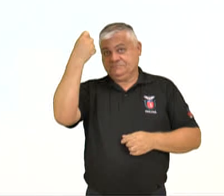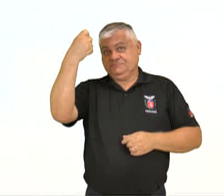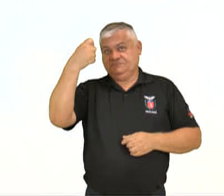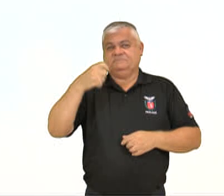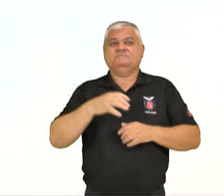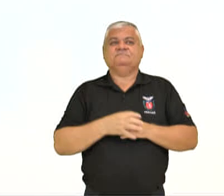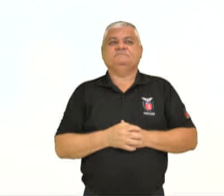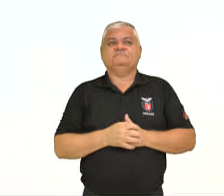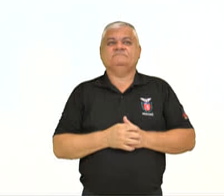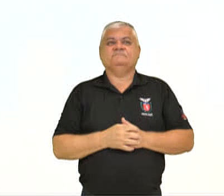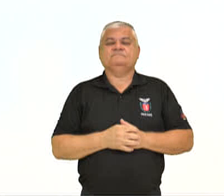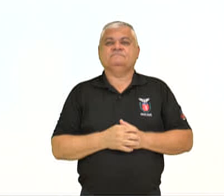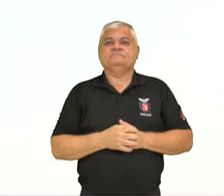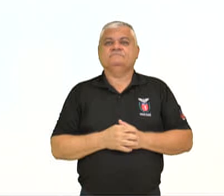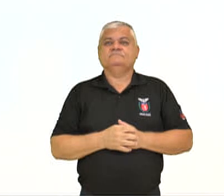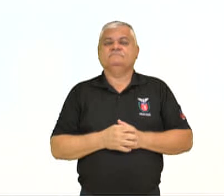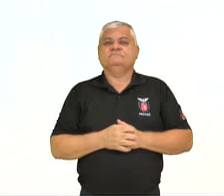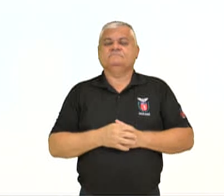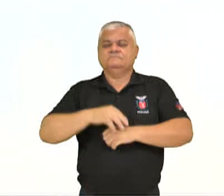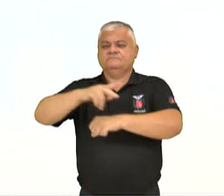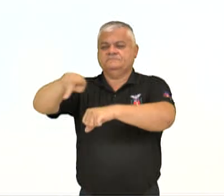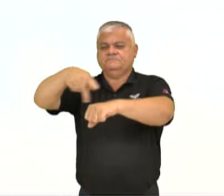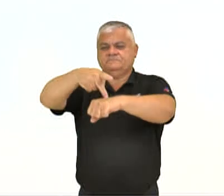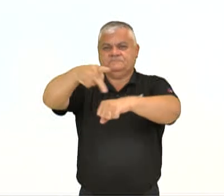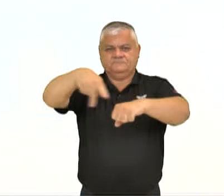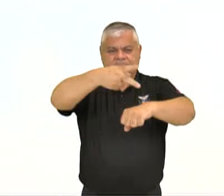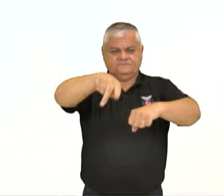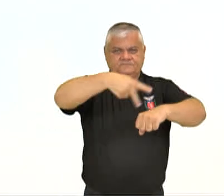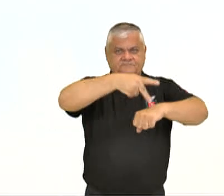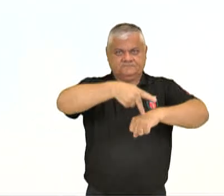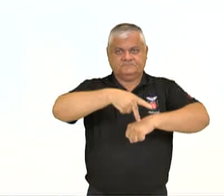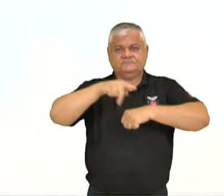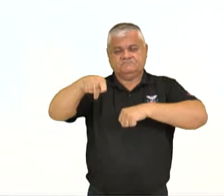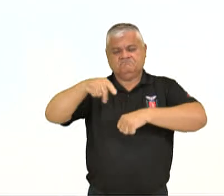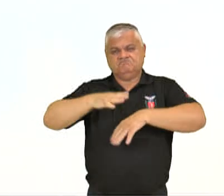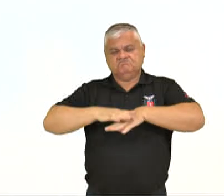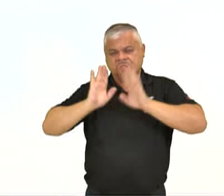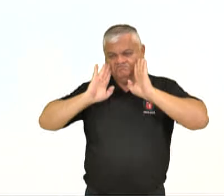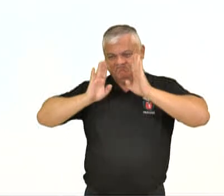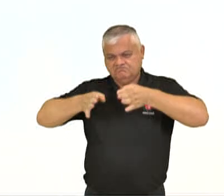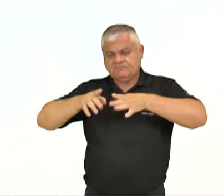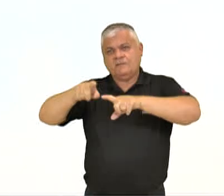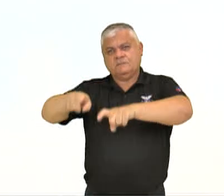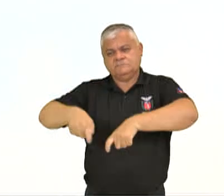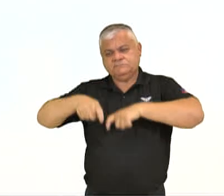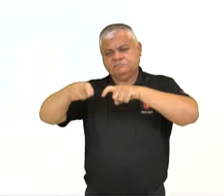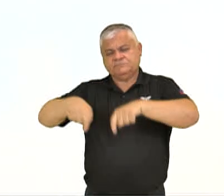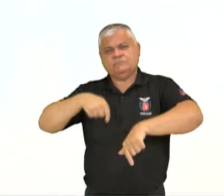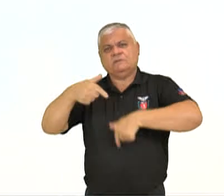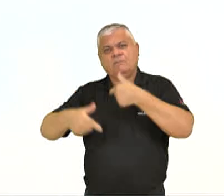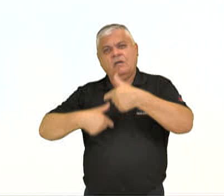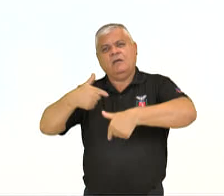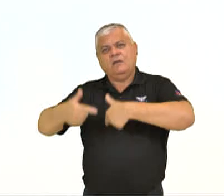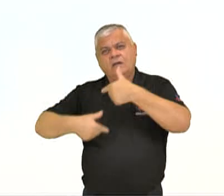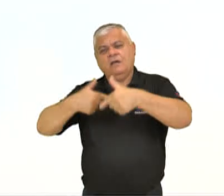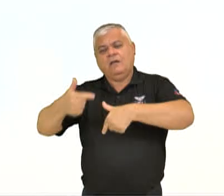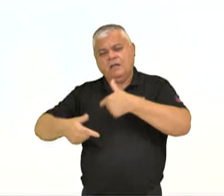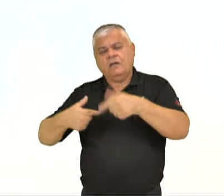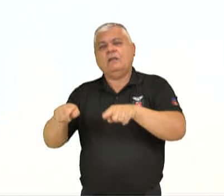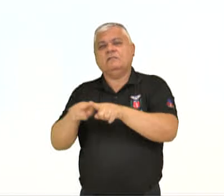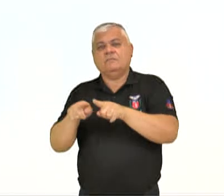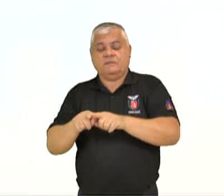As nações com um perfil agrícola, elas se dedicariam à agricultura e as industrializadas na